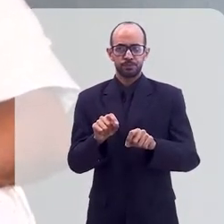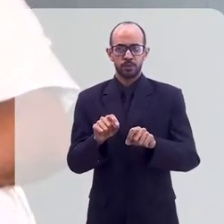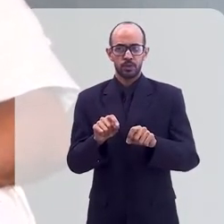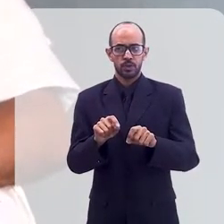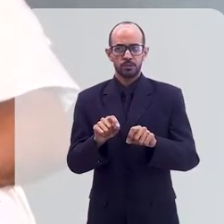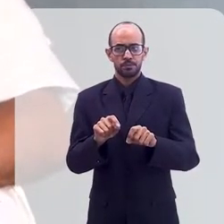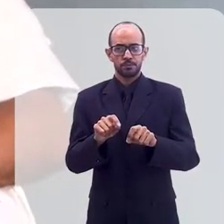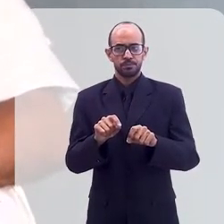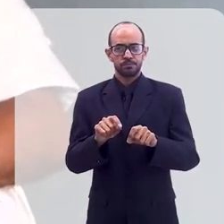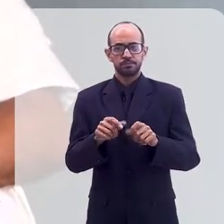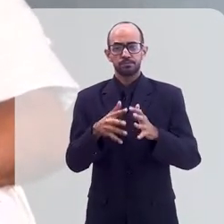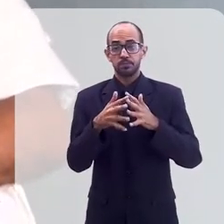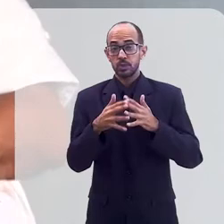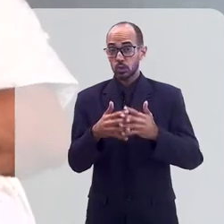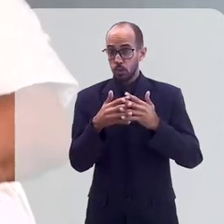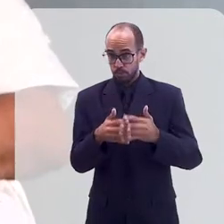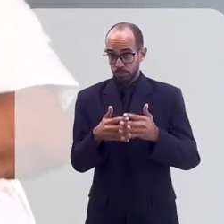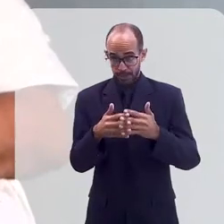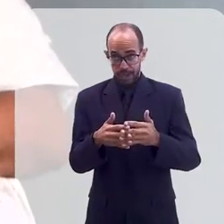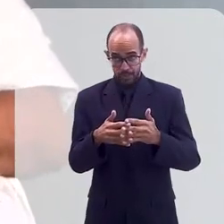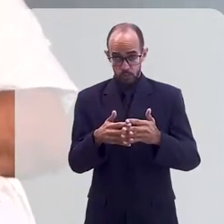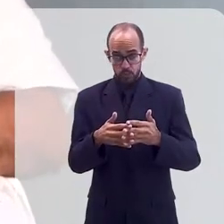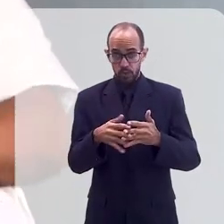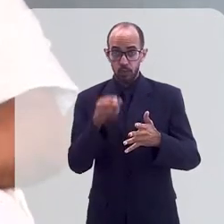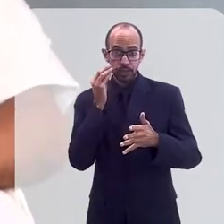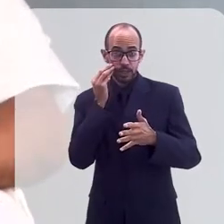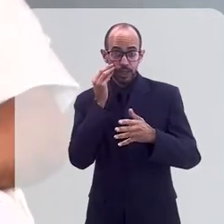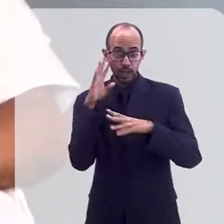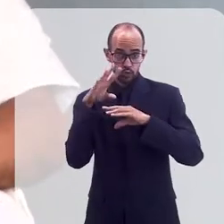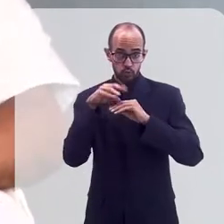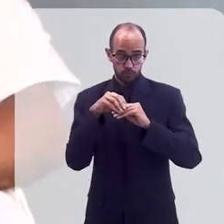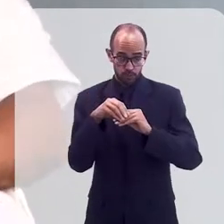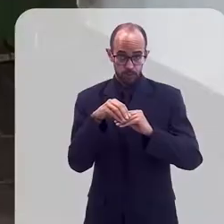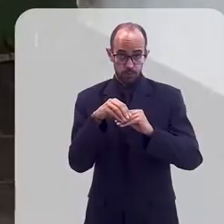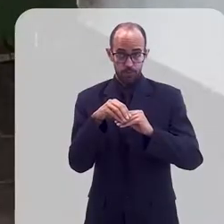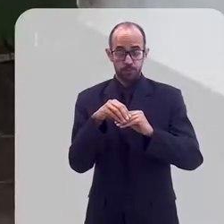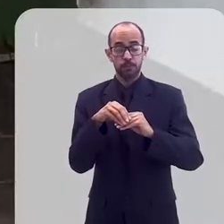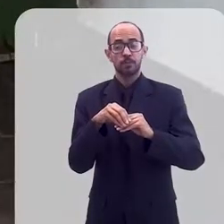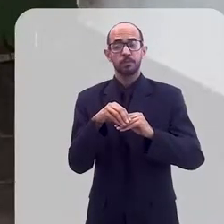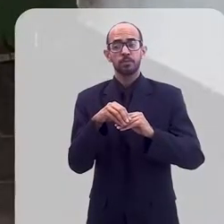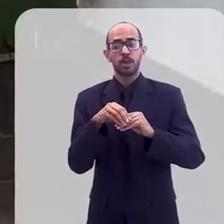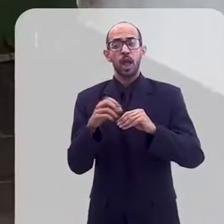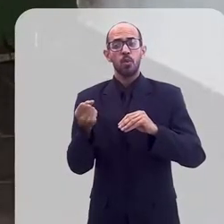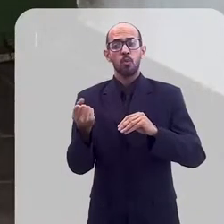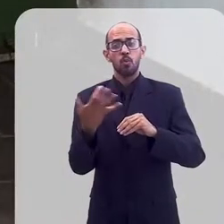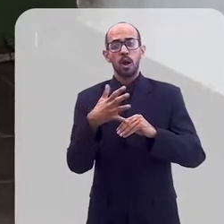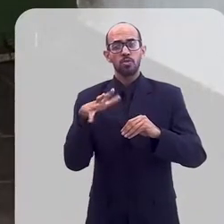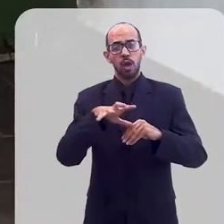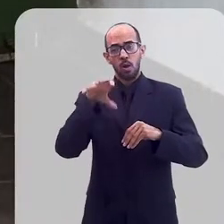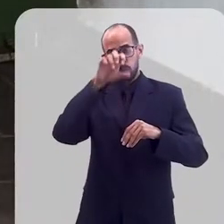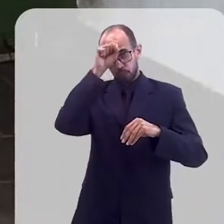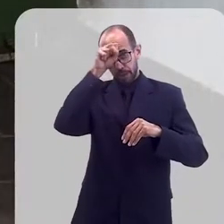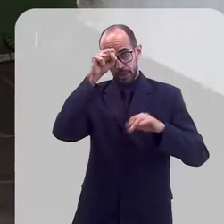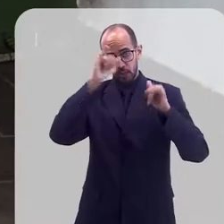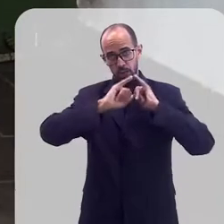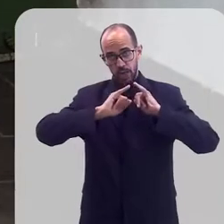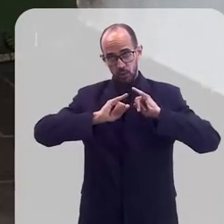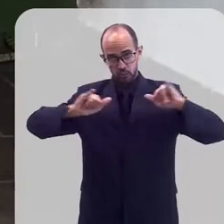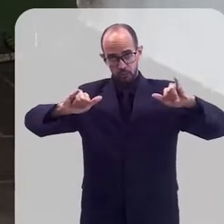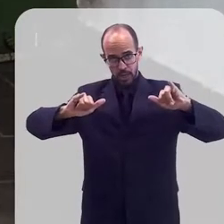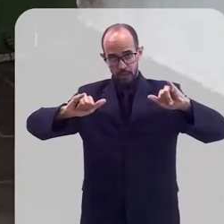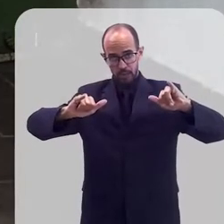até uma complexidade que eu vou falar, e vou tentar falar muito rápido. Quando a Umbanda foi